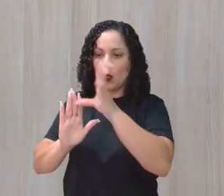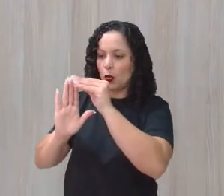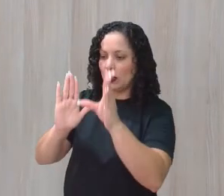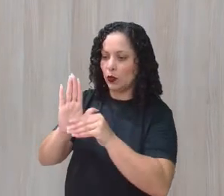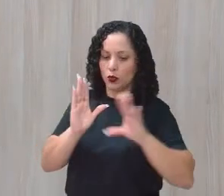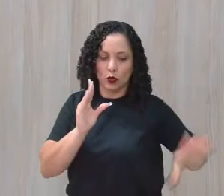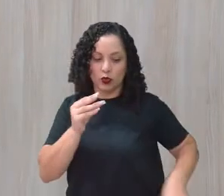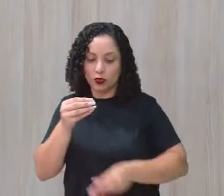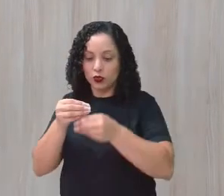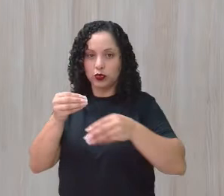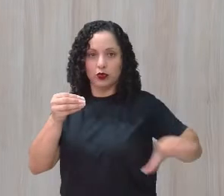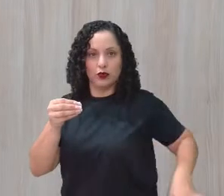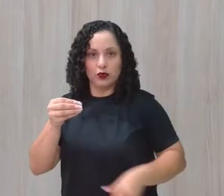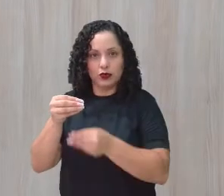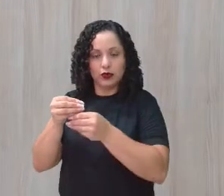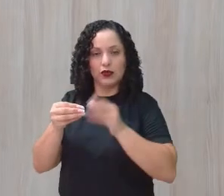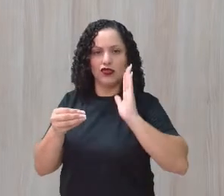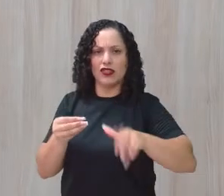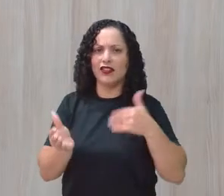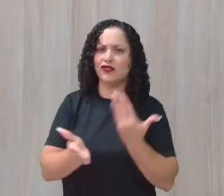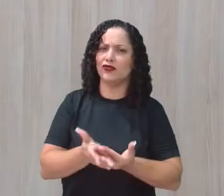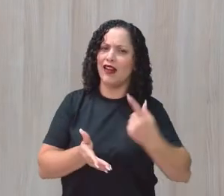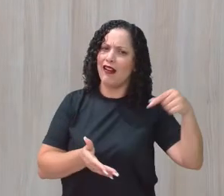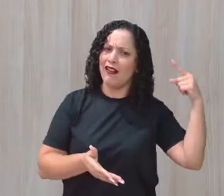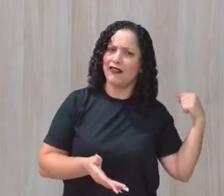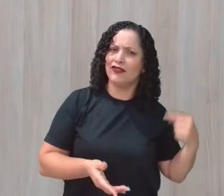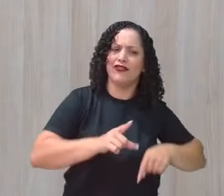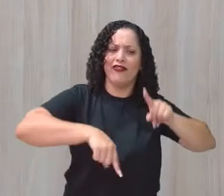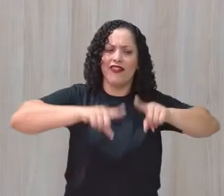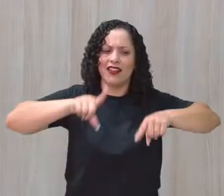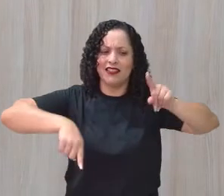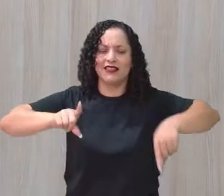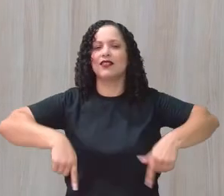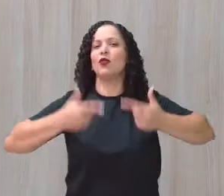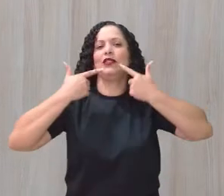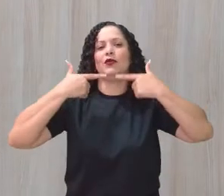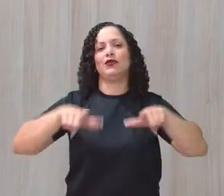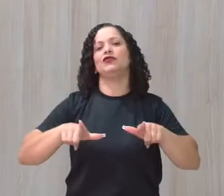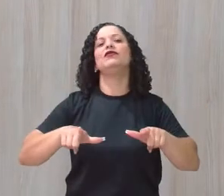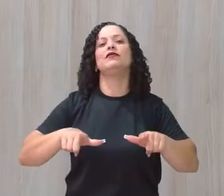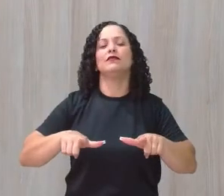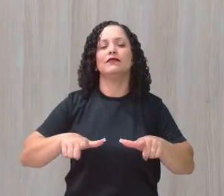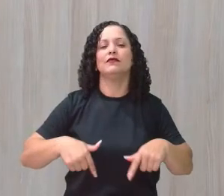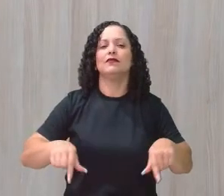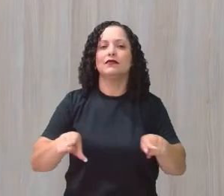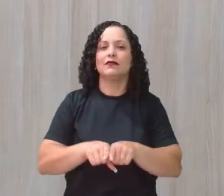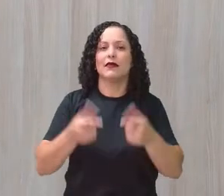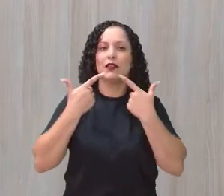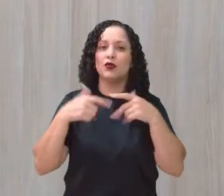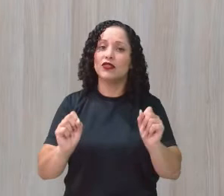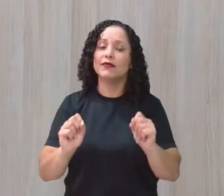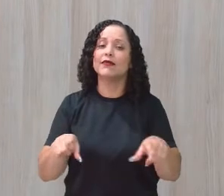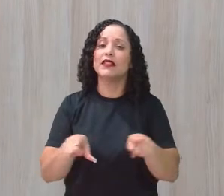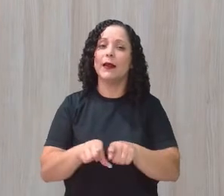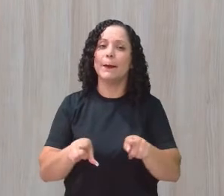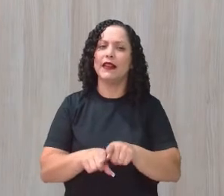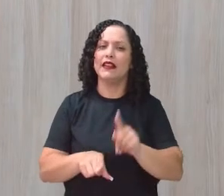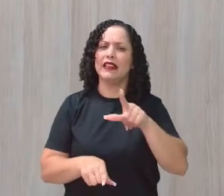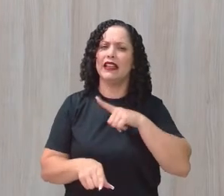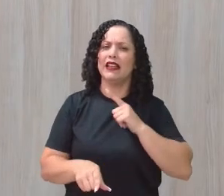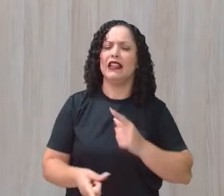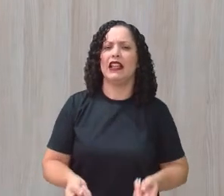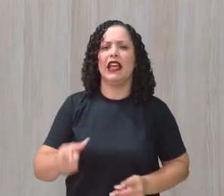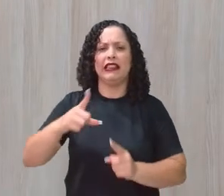visto. Então já vimos variação linguística, estamos vendo, não é, a linguagem verbal, não